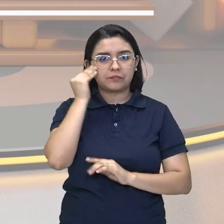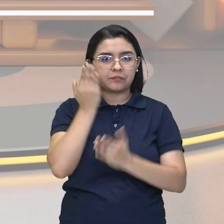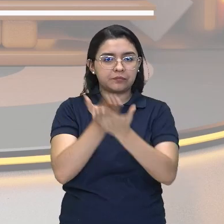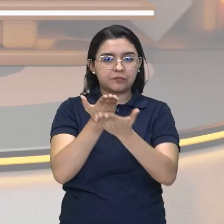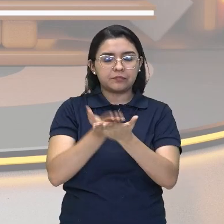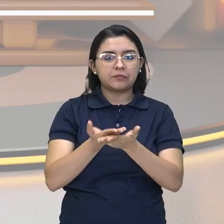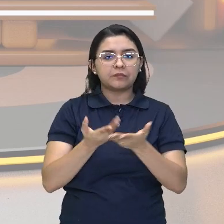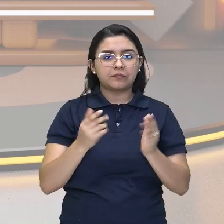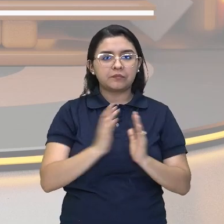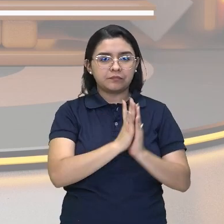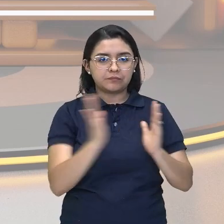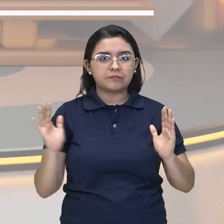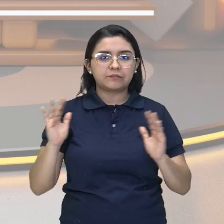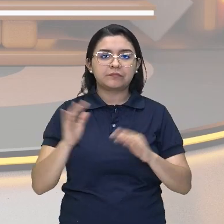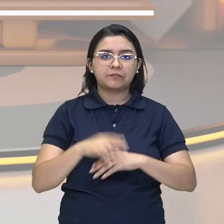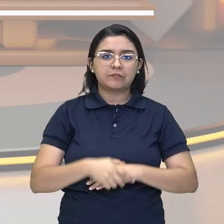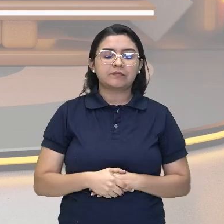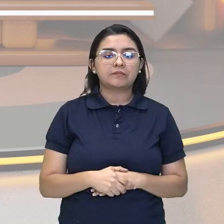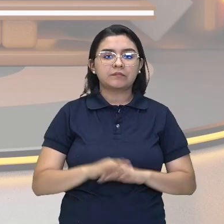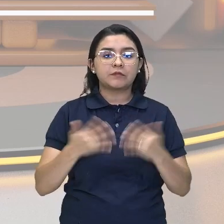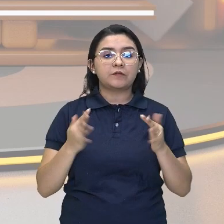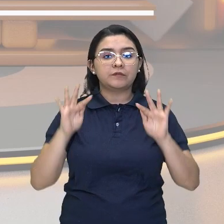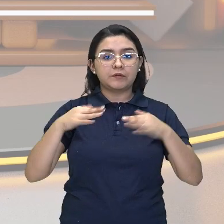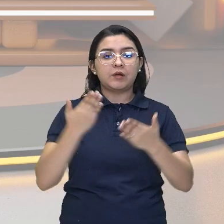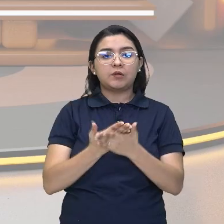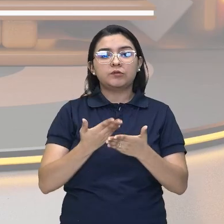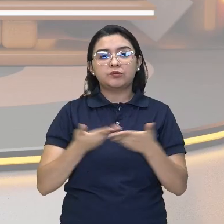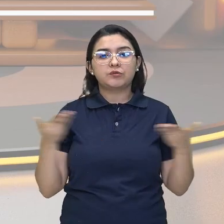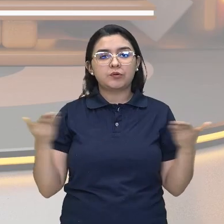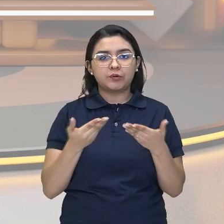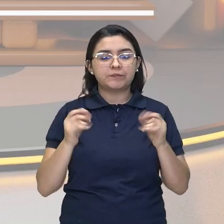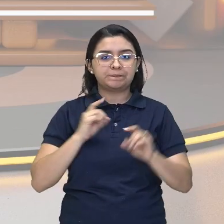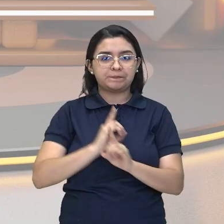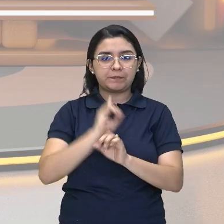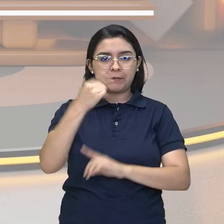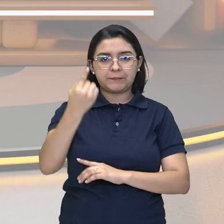aí durante a nossa aula. Então, assim finalizamos a nossa aula e